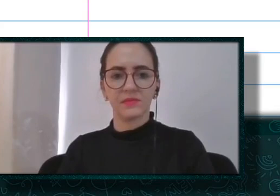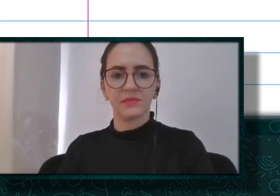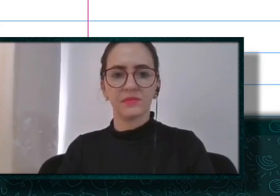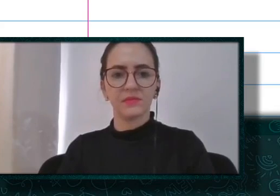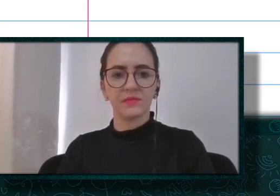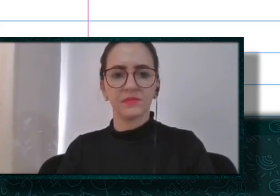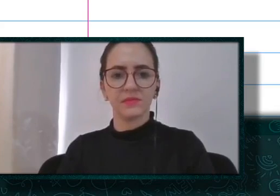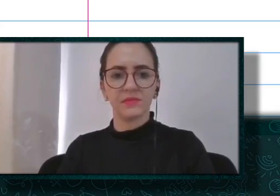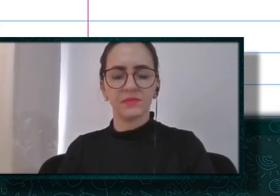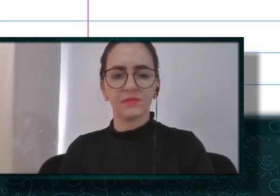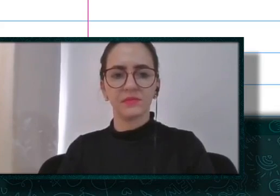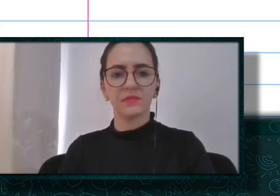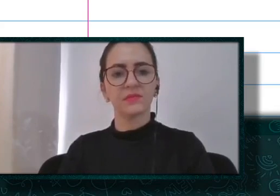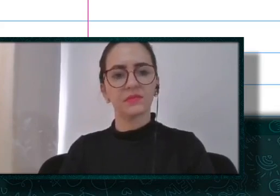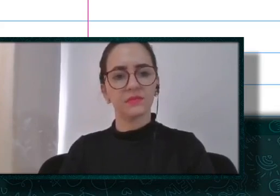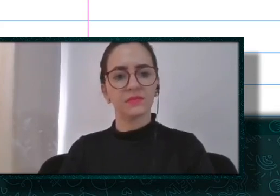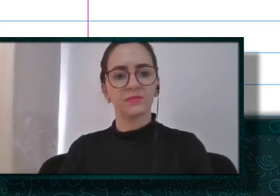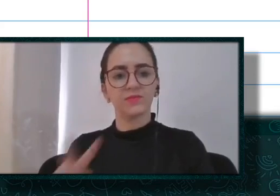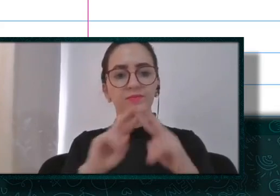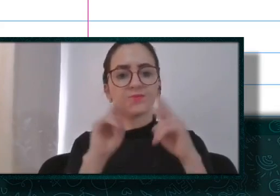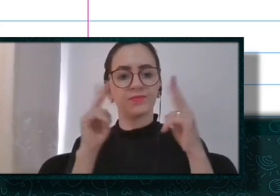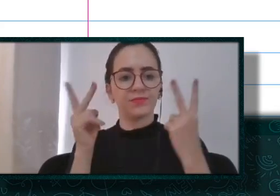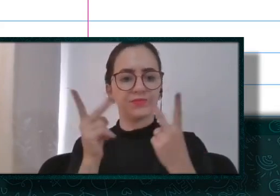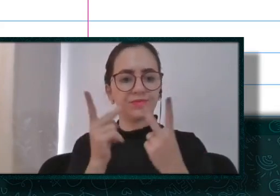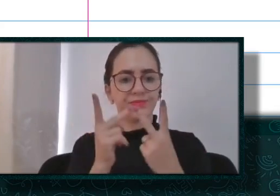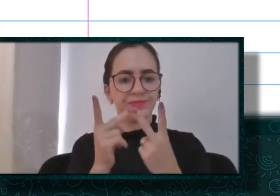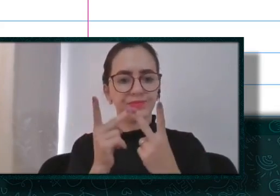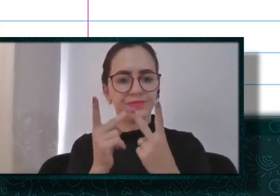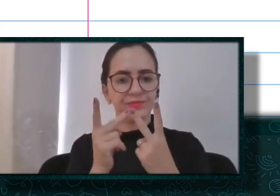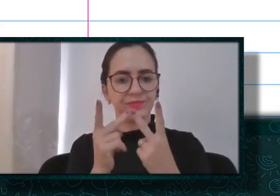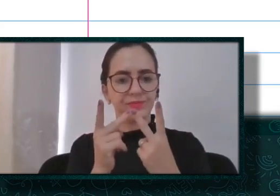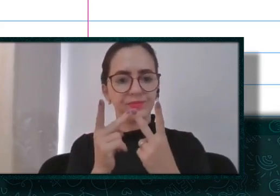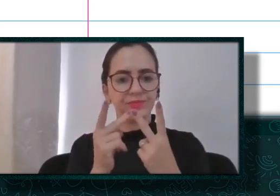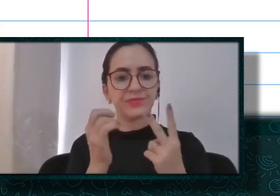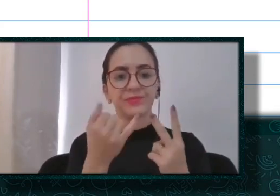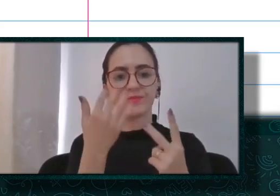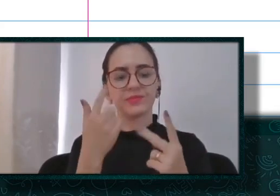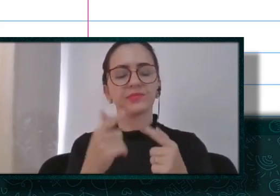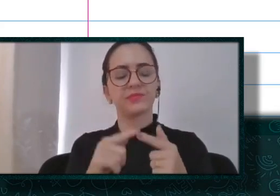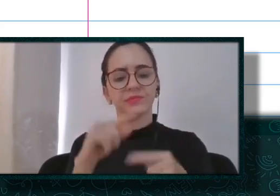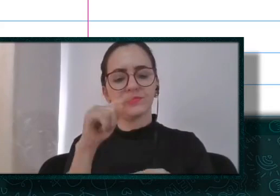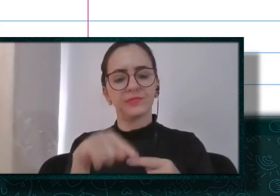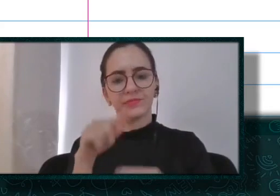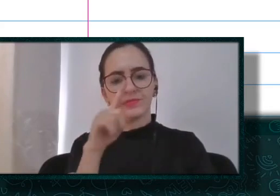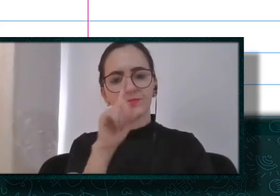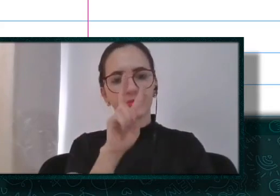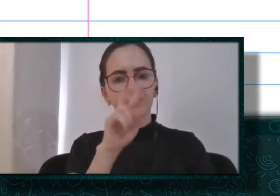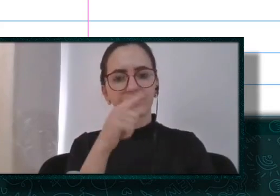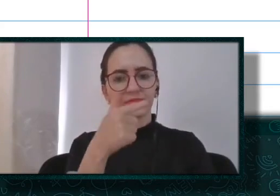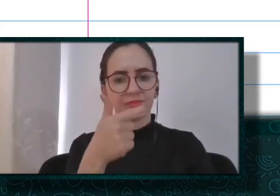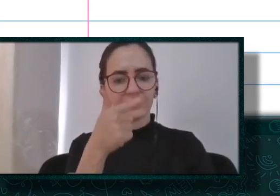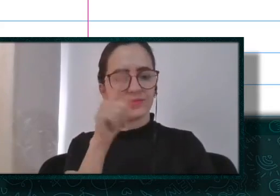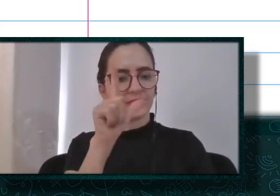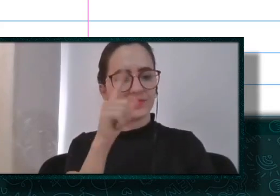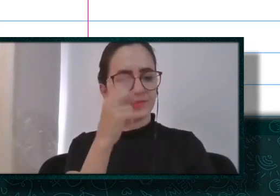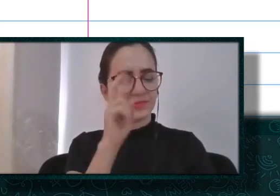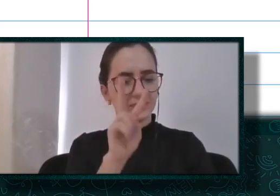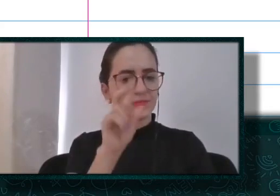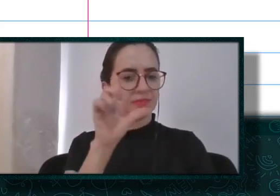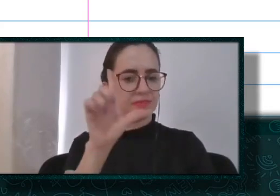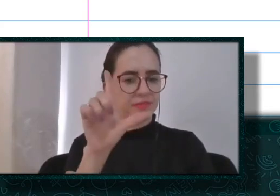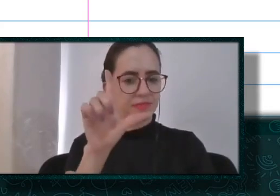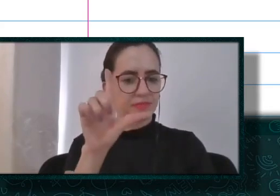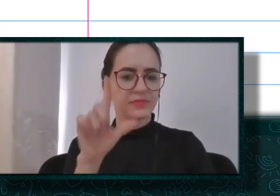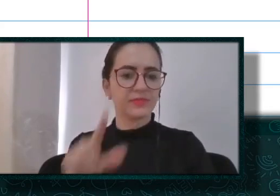o seu volume que é 2 litros. Certo? Concentração e o volume que é 2